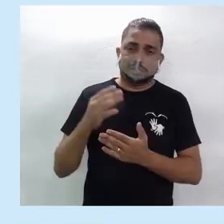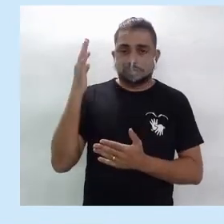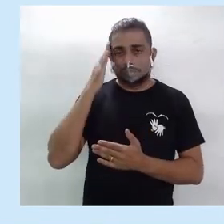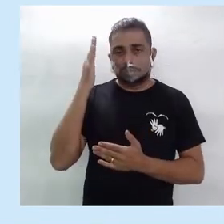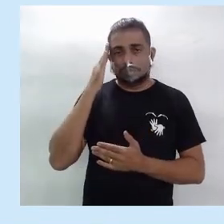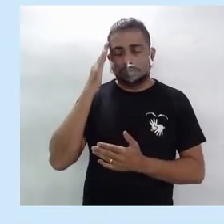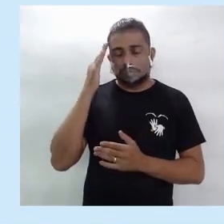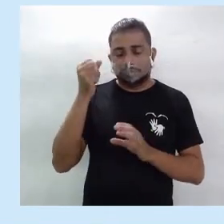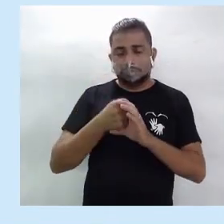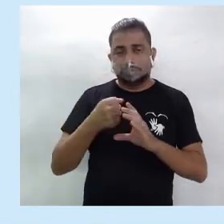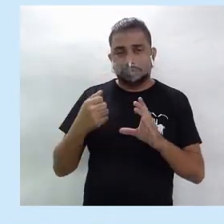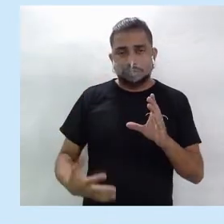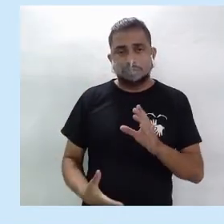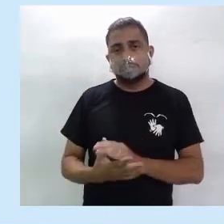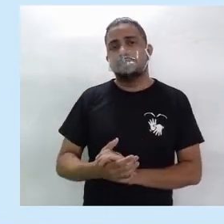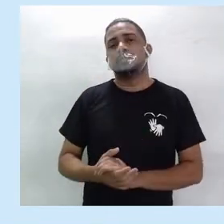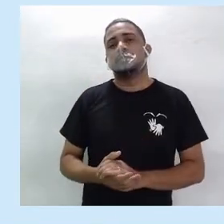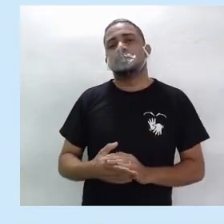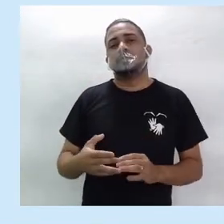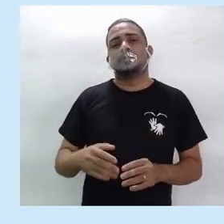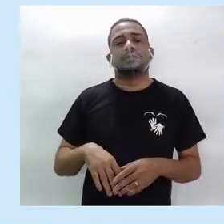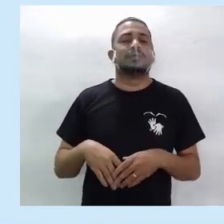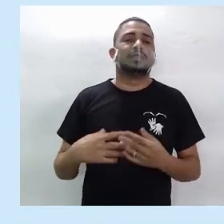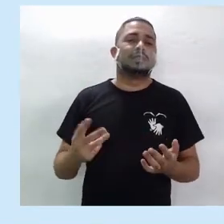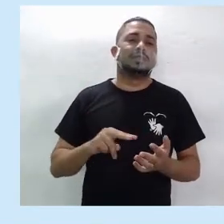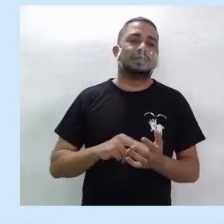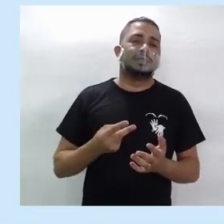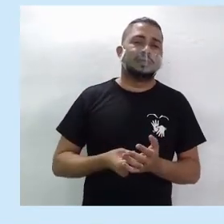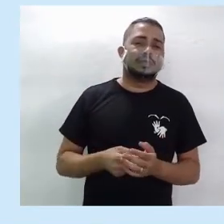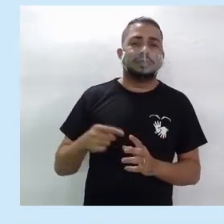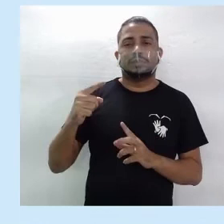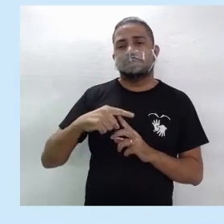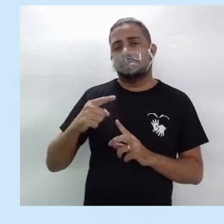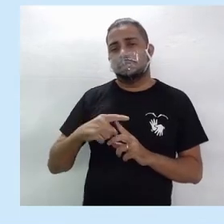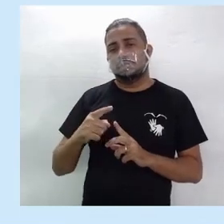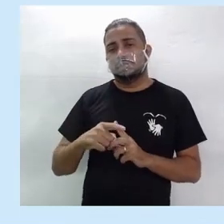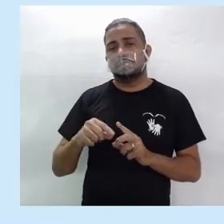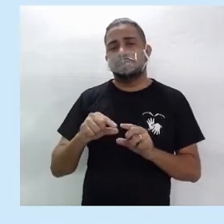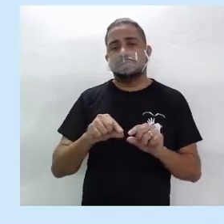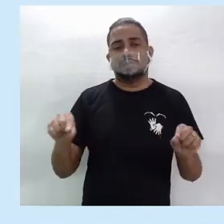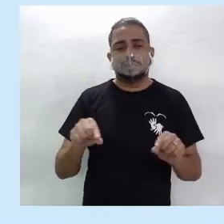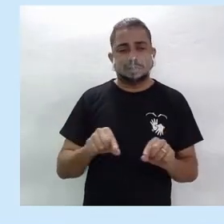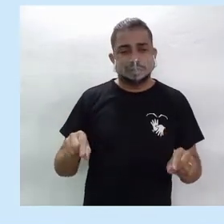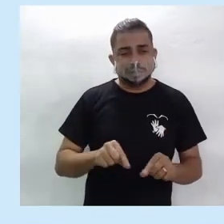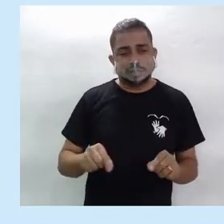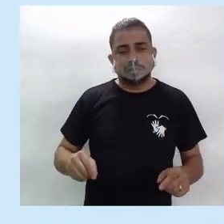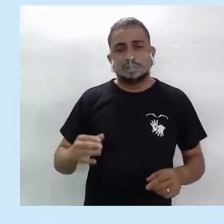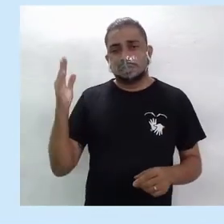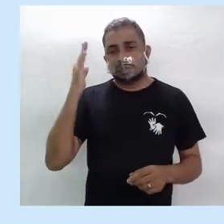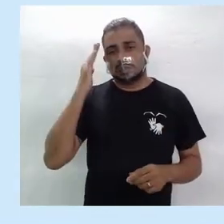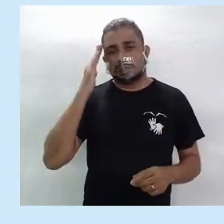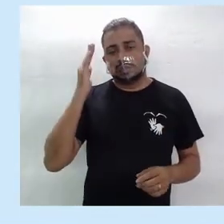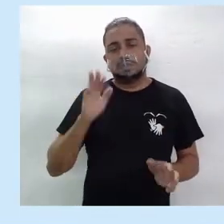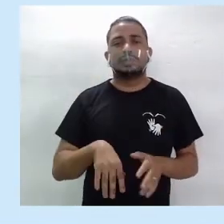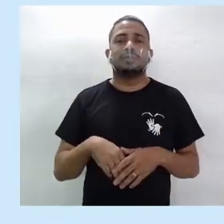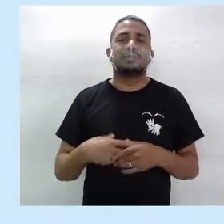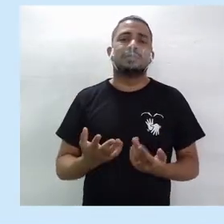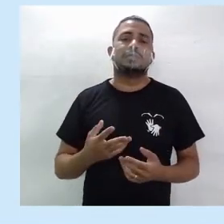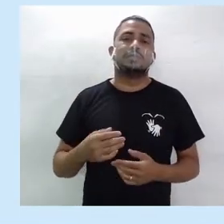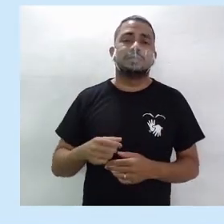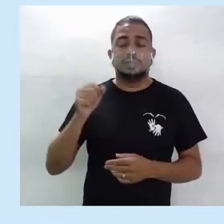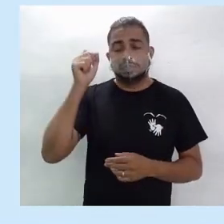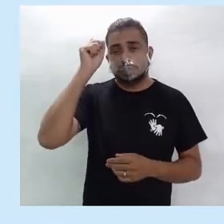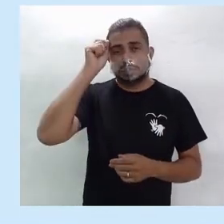entender suas características, entender para que serve o título, entender para que serve uma legenda, entender qual a